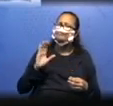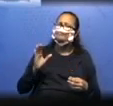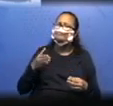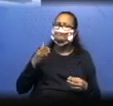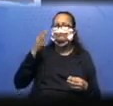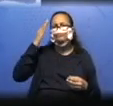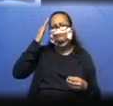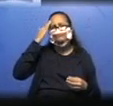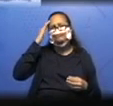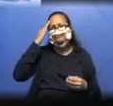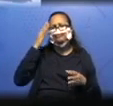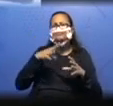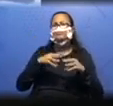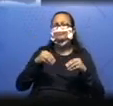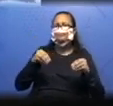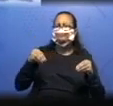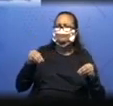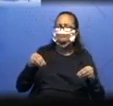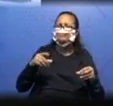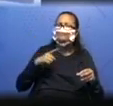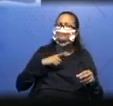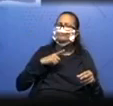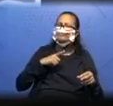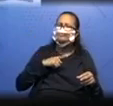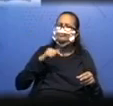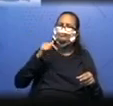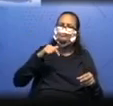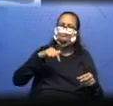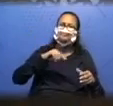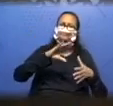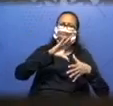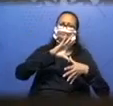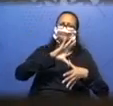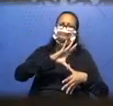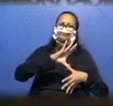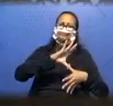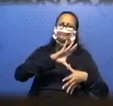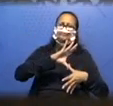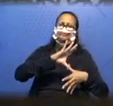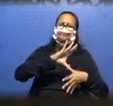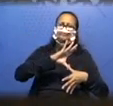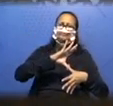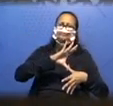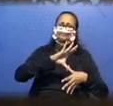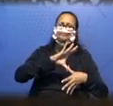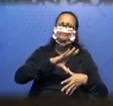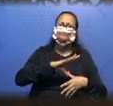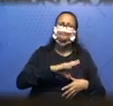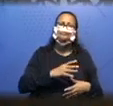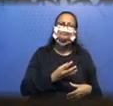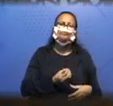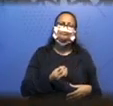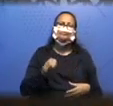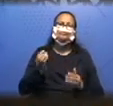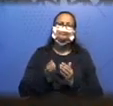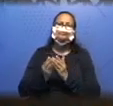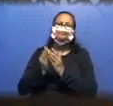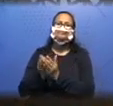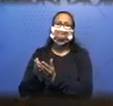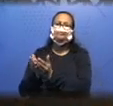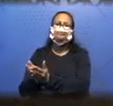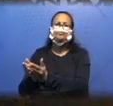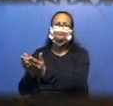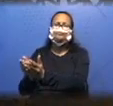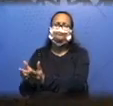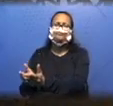fato deles já saberem que existia terra aqui no continente americano. Então, de tanto eles navegarem